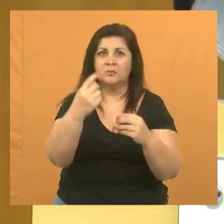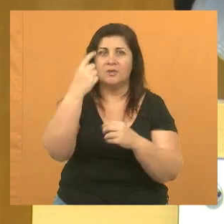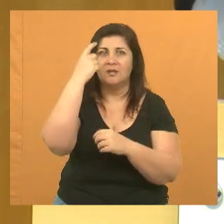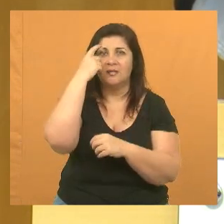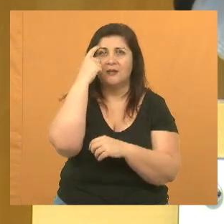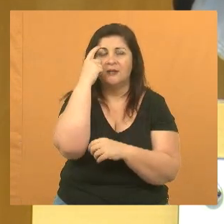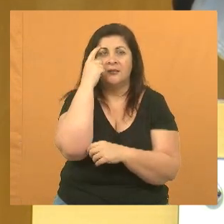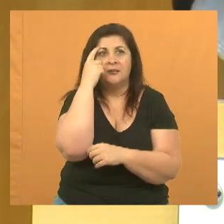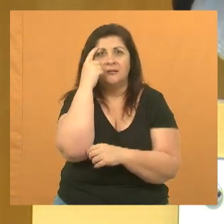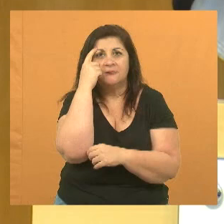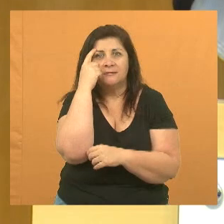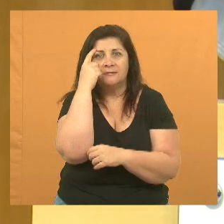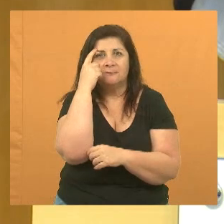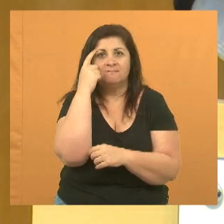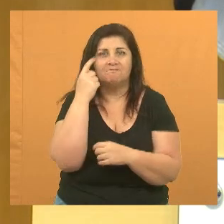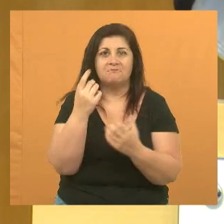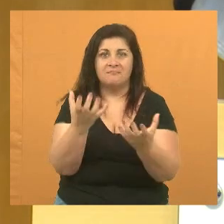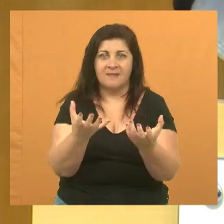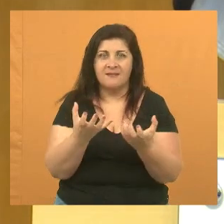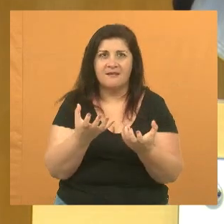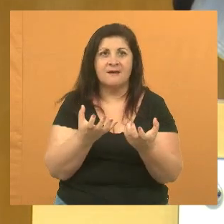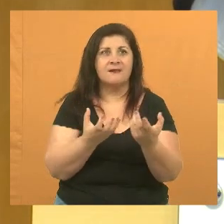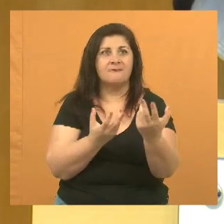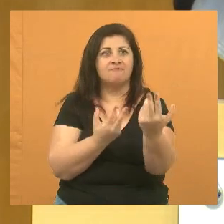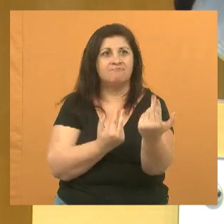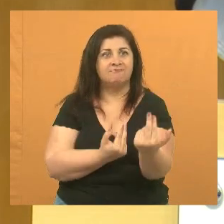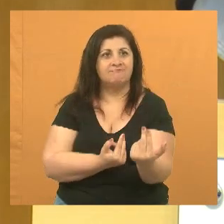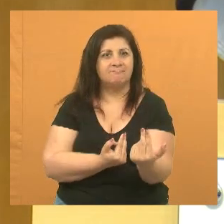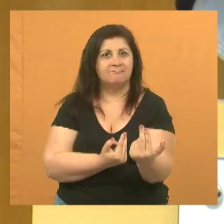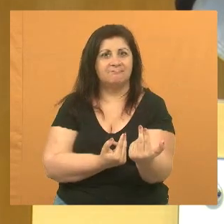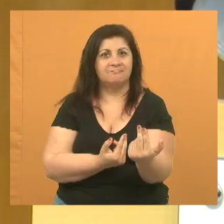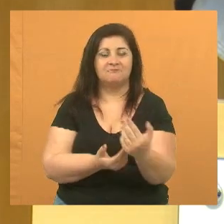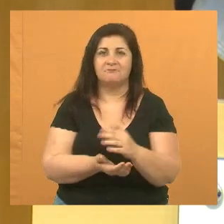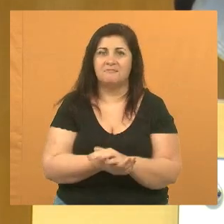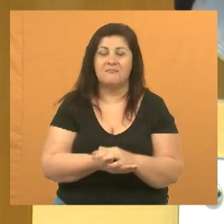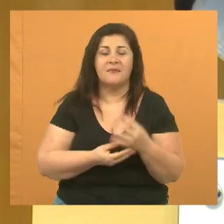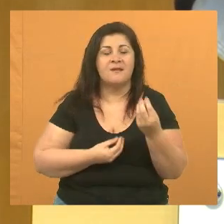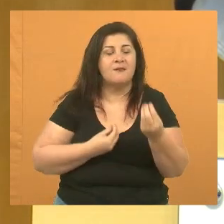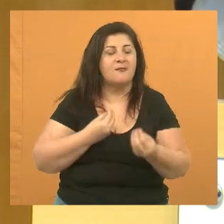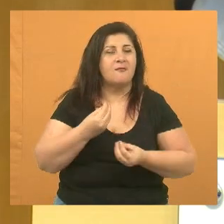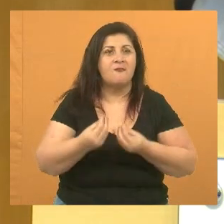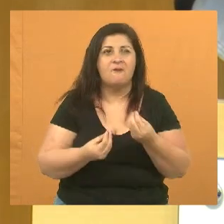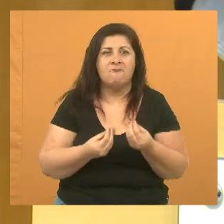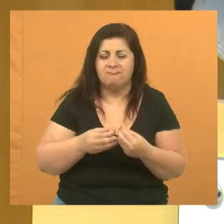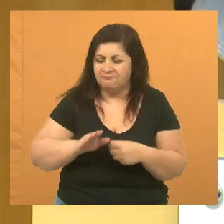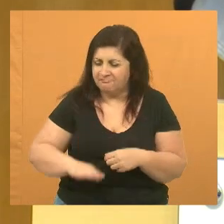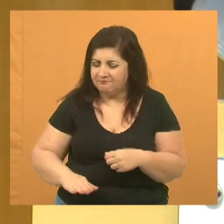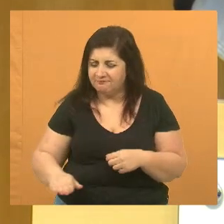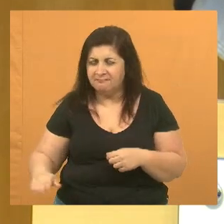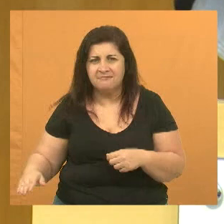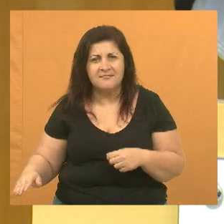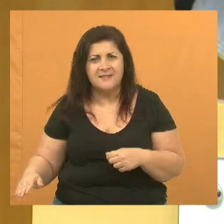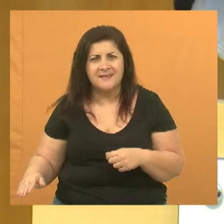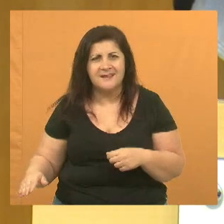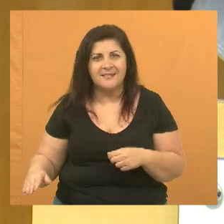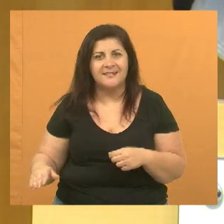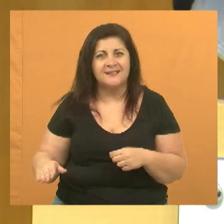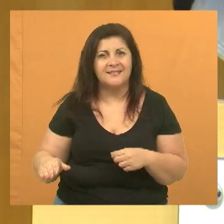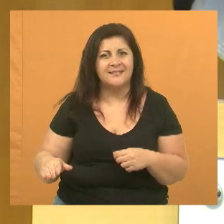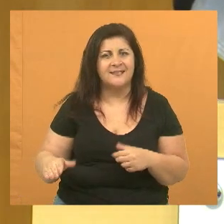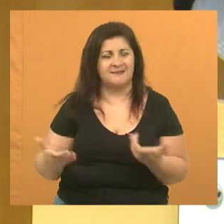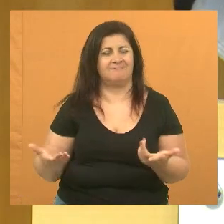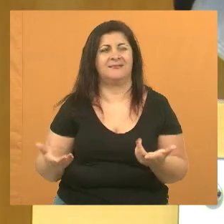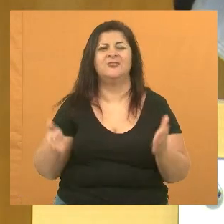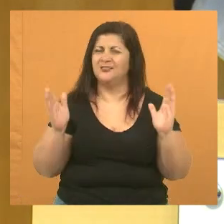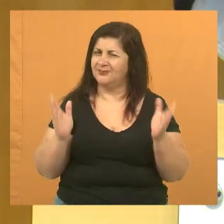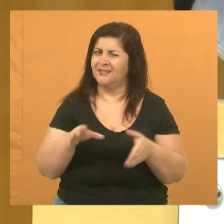naquele momento, quero isso para mim. Como pode, tão pequena, uma criança